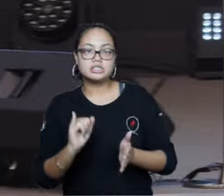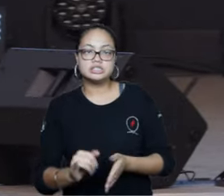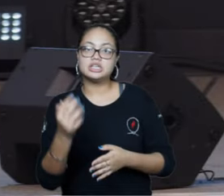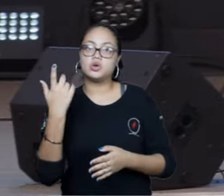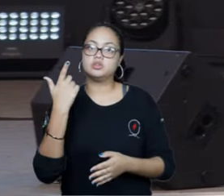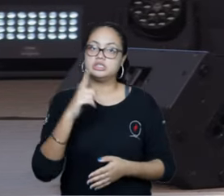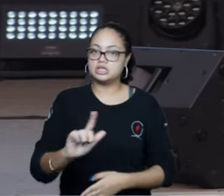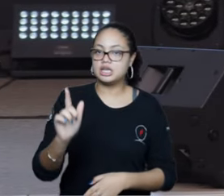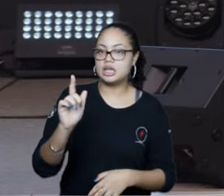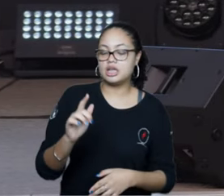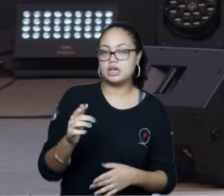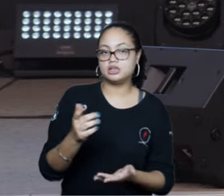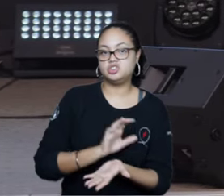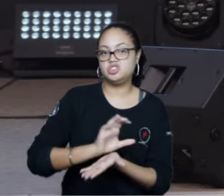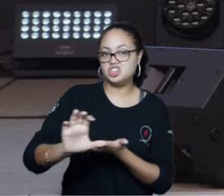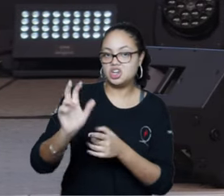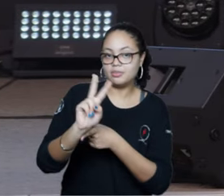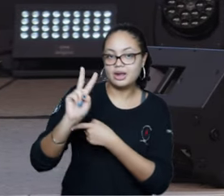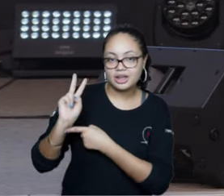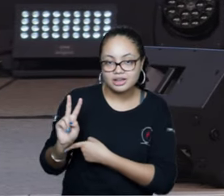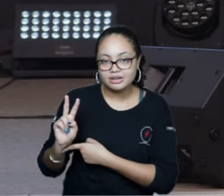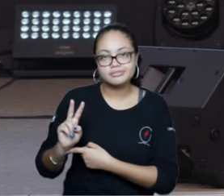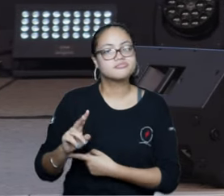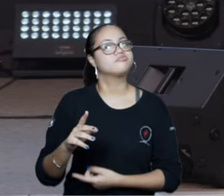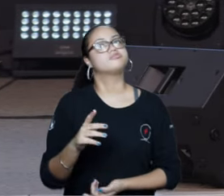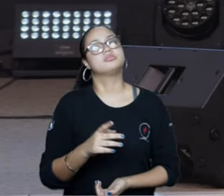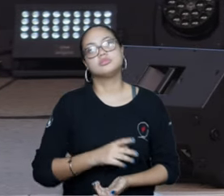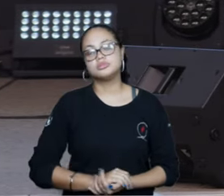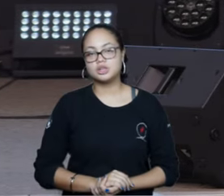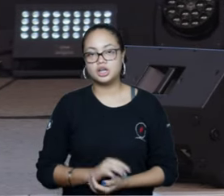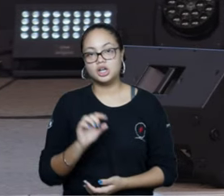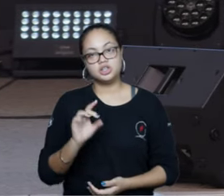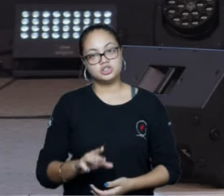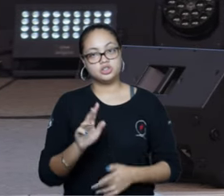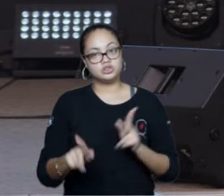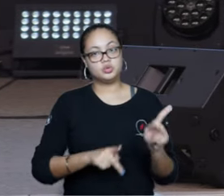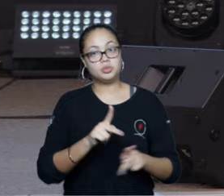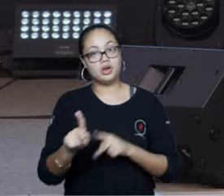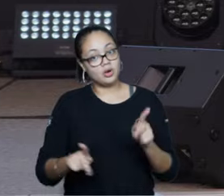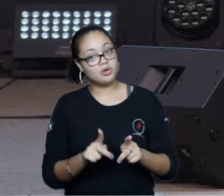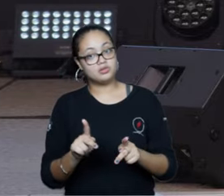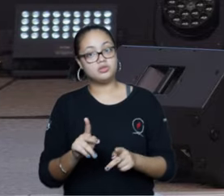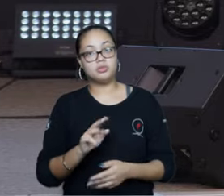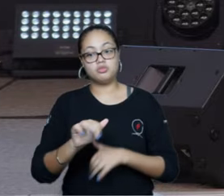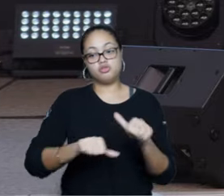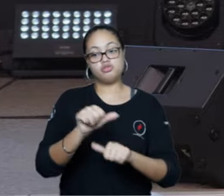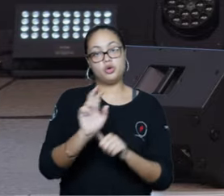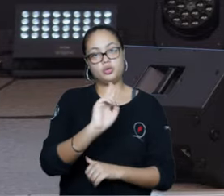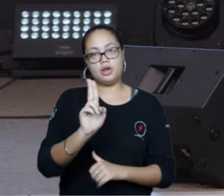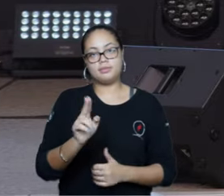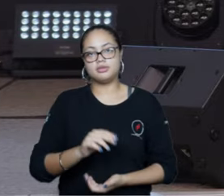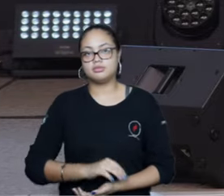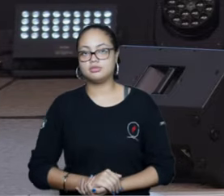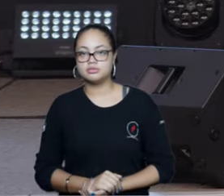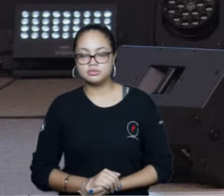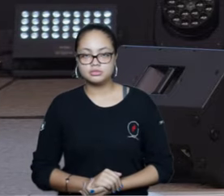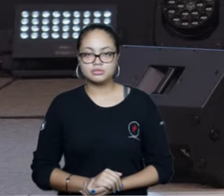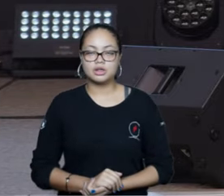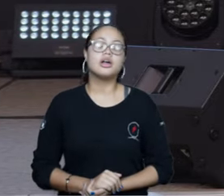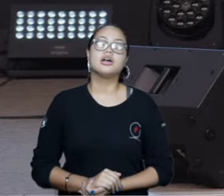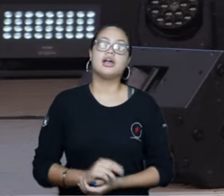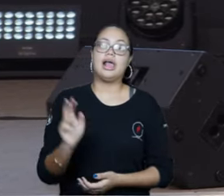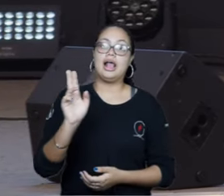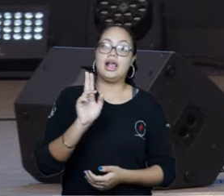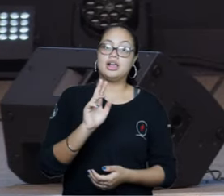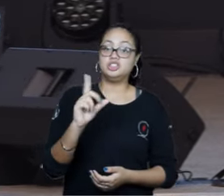conseguia dinheiro emprestado do BNDES para fazer a igreja só se o povo de Deus chamar BNDS isso aqui é dinheiro de